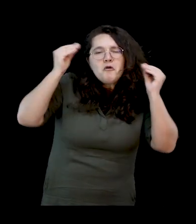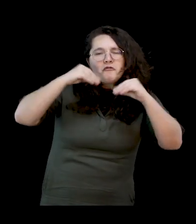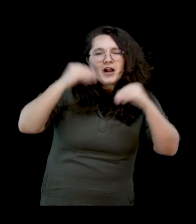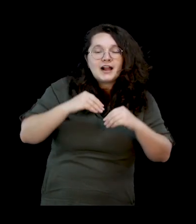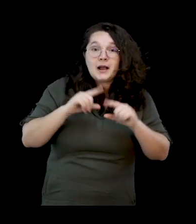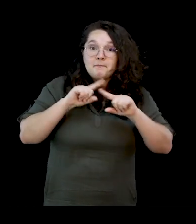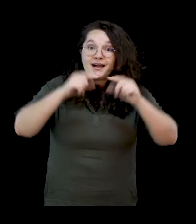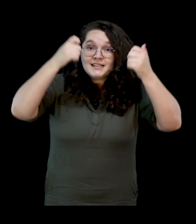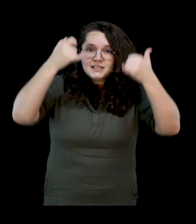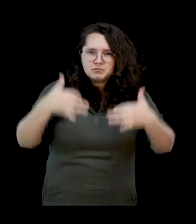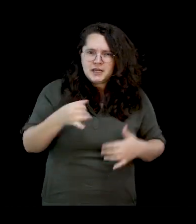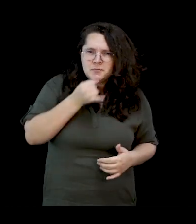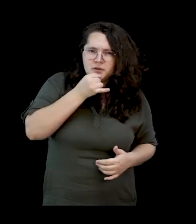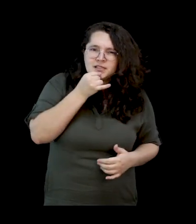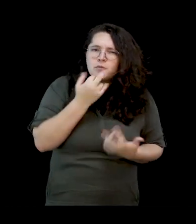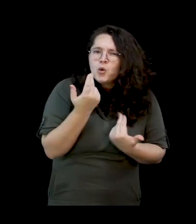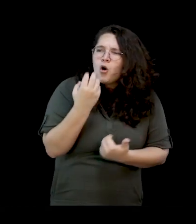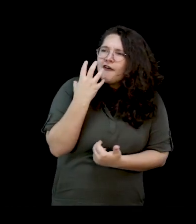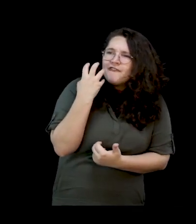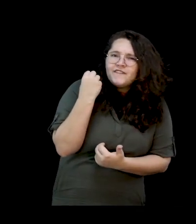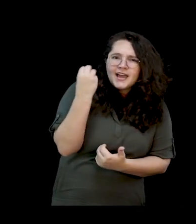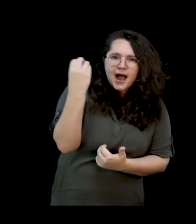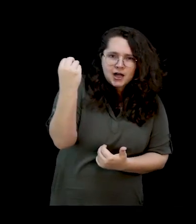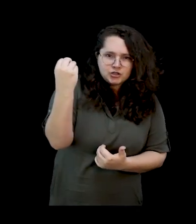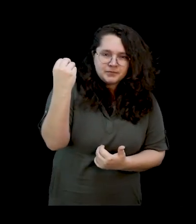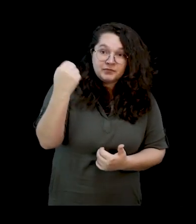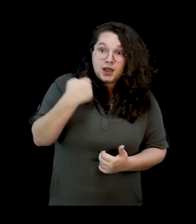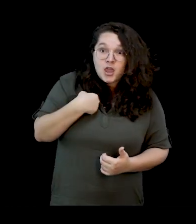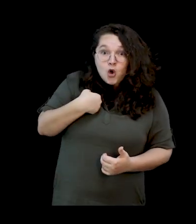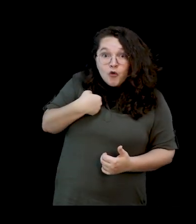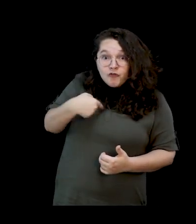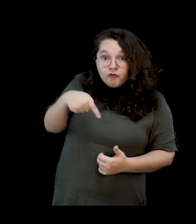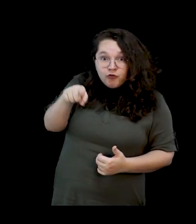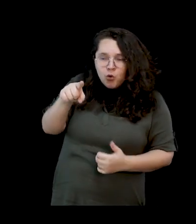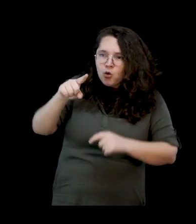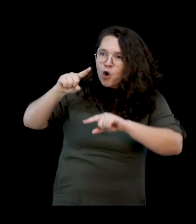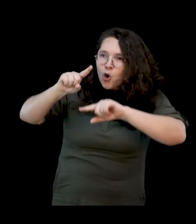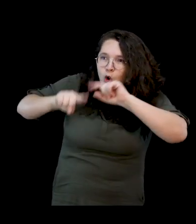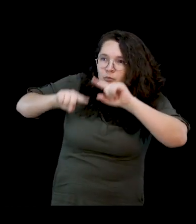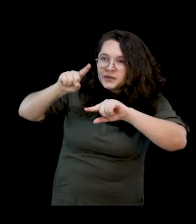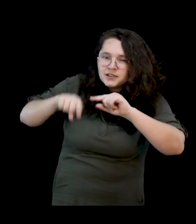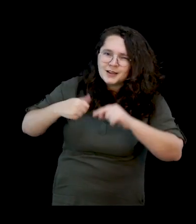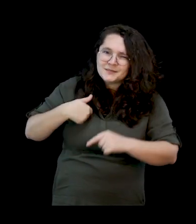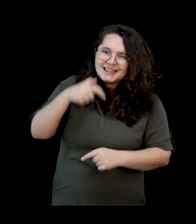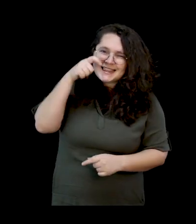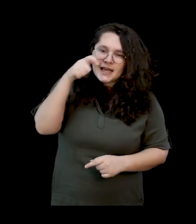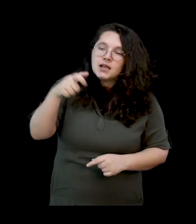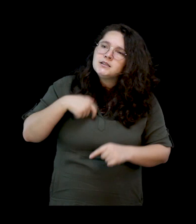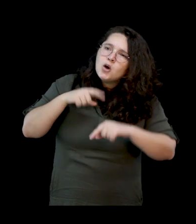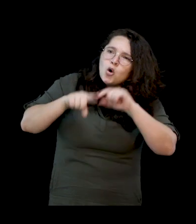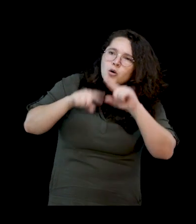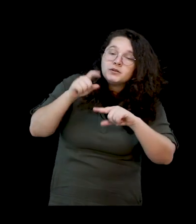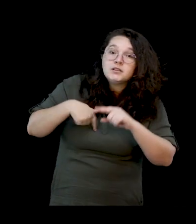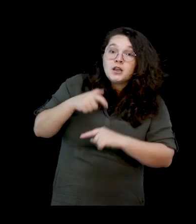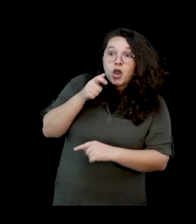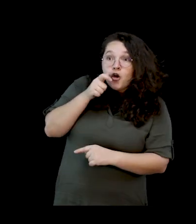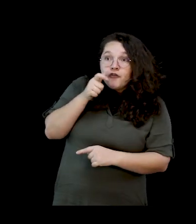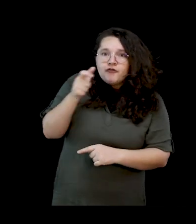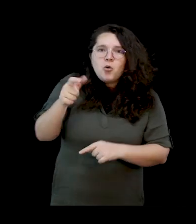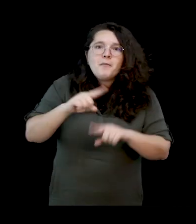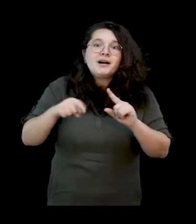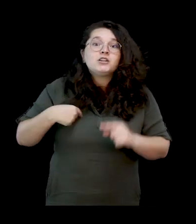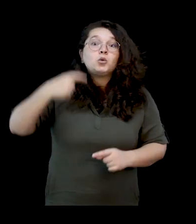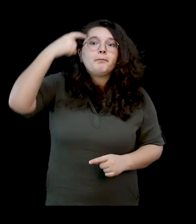do sujeito rumo ao objeto, do sujeito rumo àquilo que ele está interessado, com um bilhete de